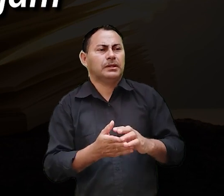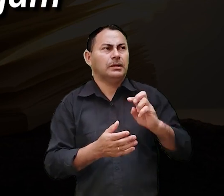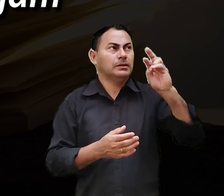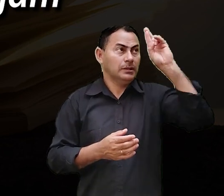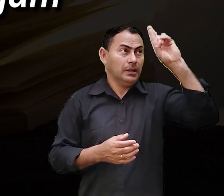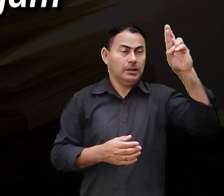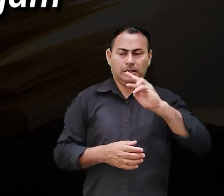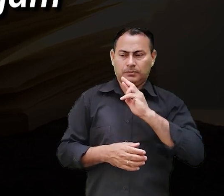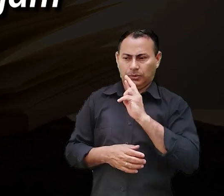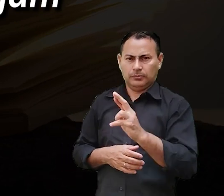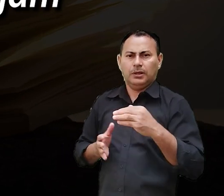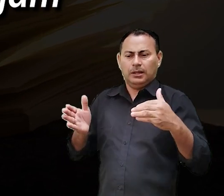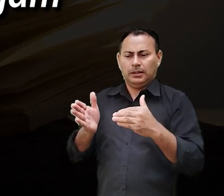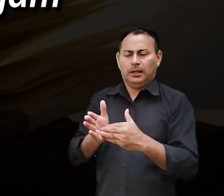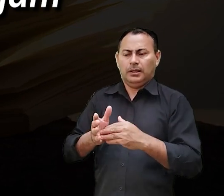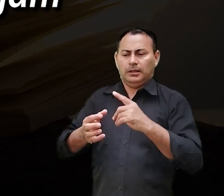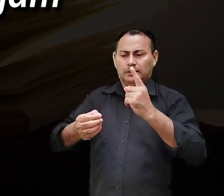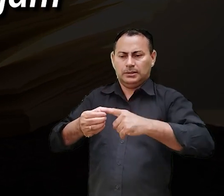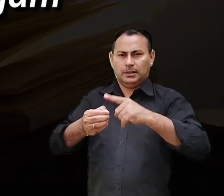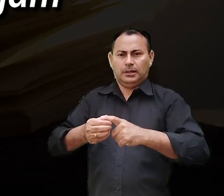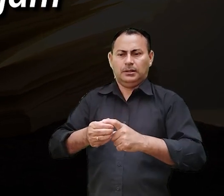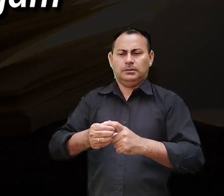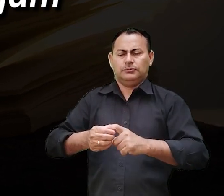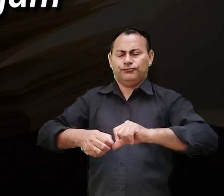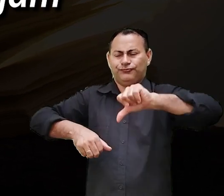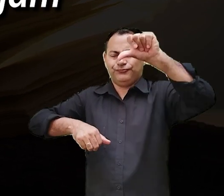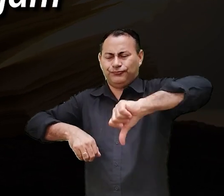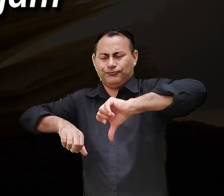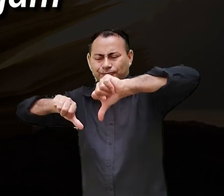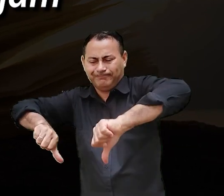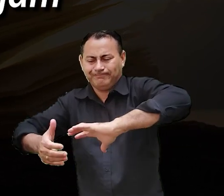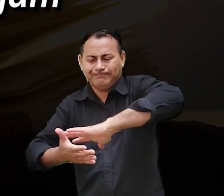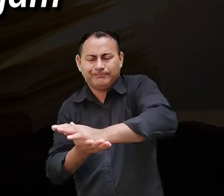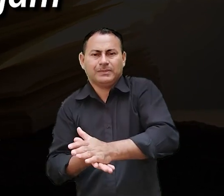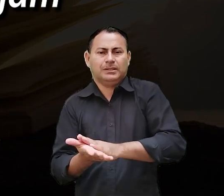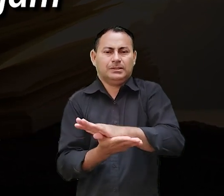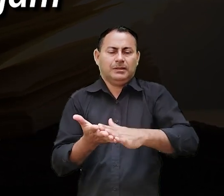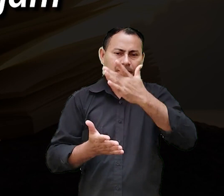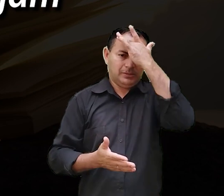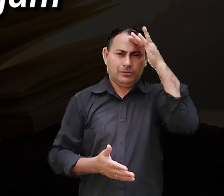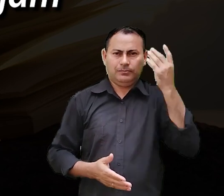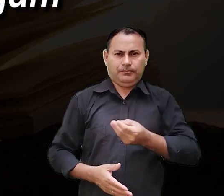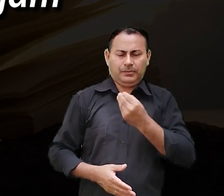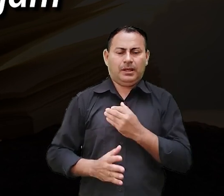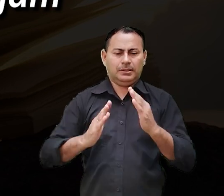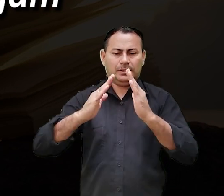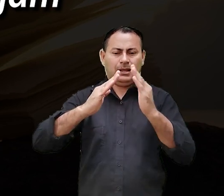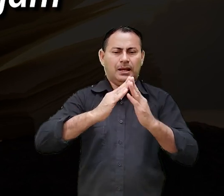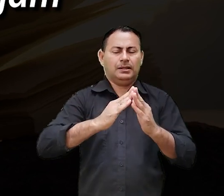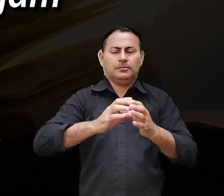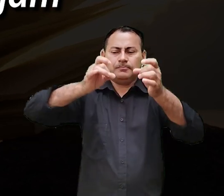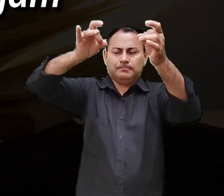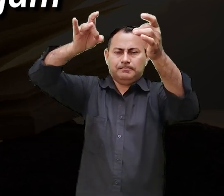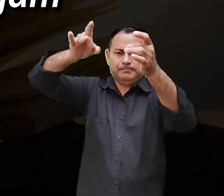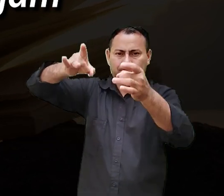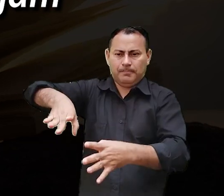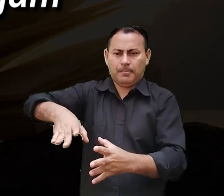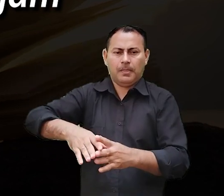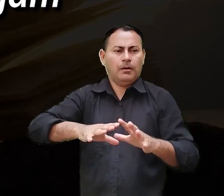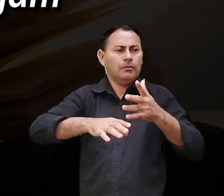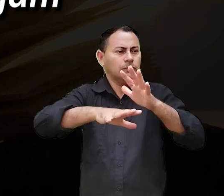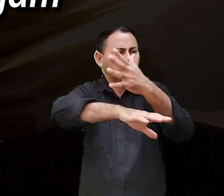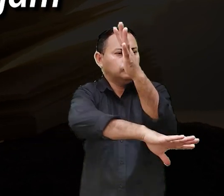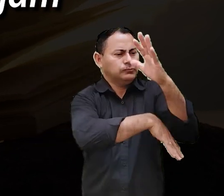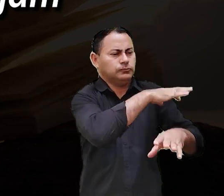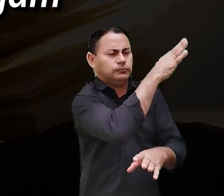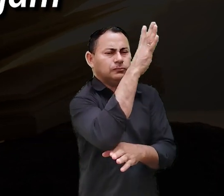e ele respondeu até que as cidades estejam em ruína e sem habitantes até que as casas fiquem abandonadas